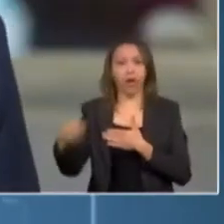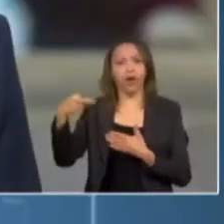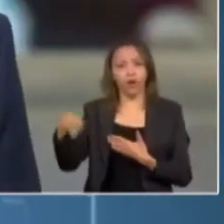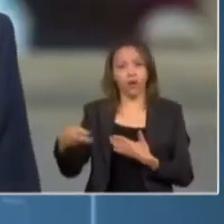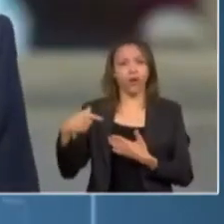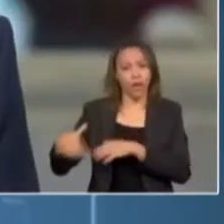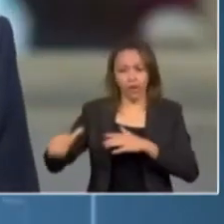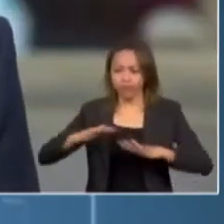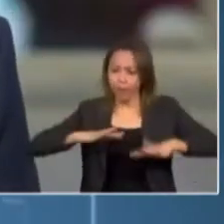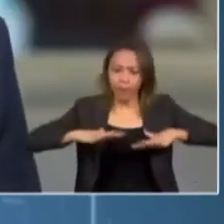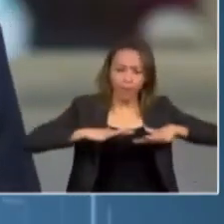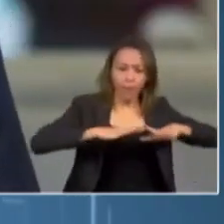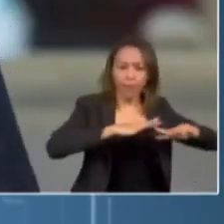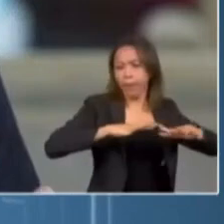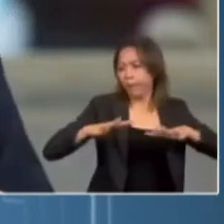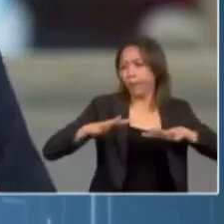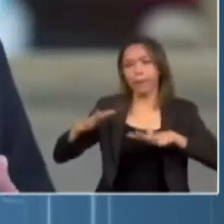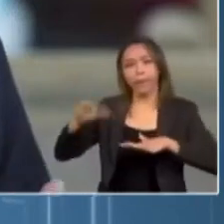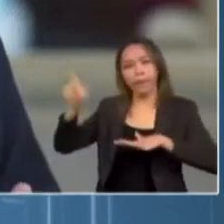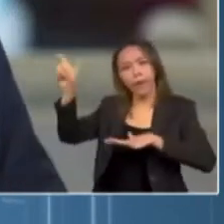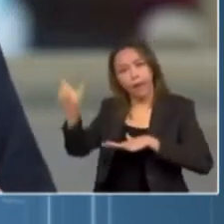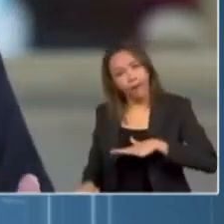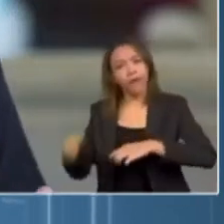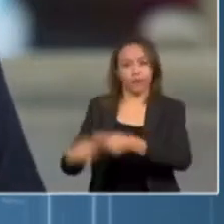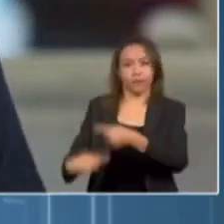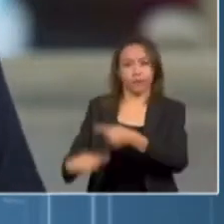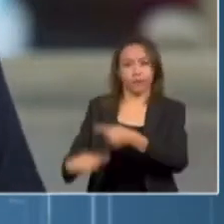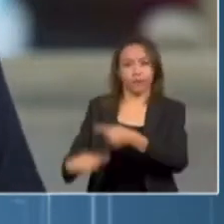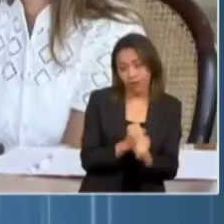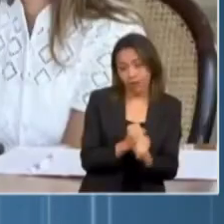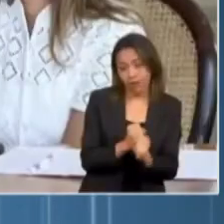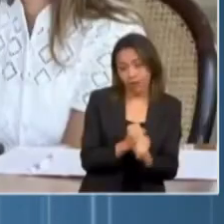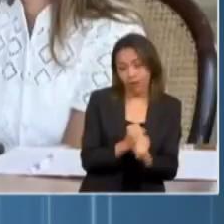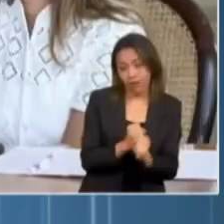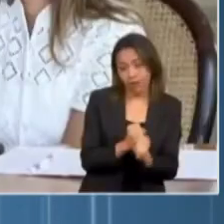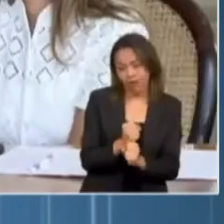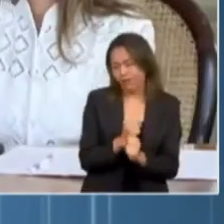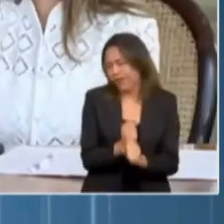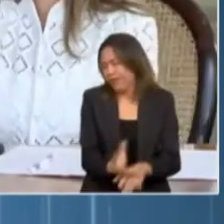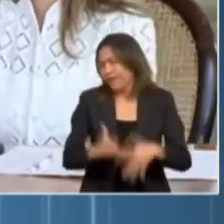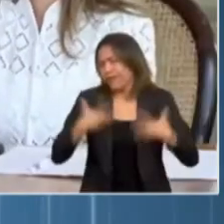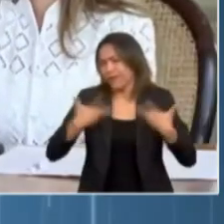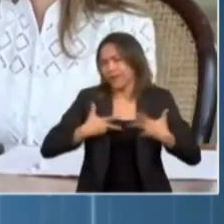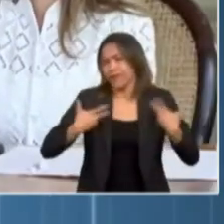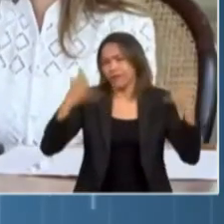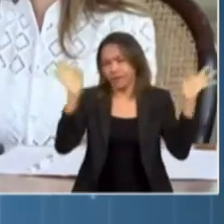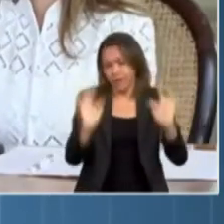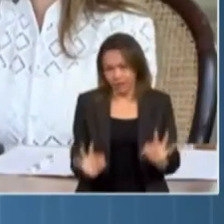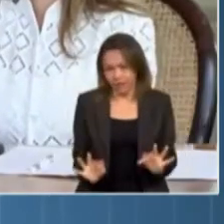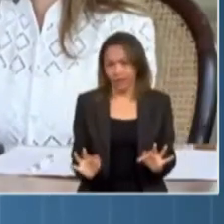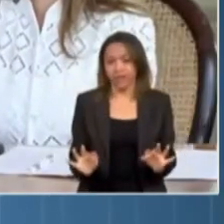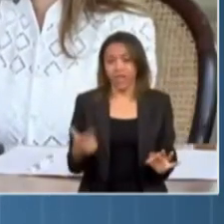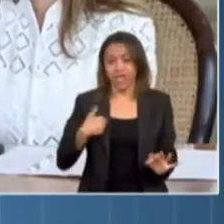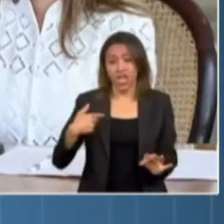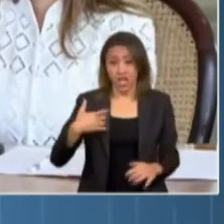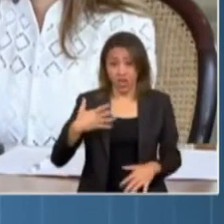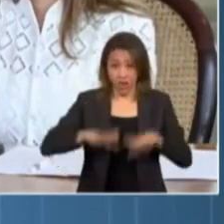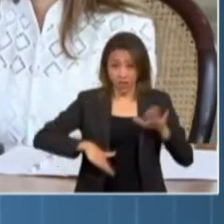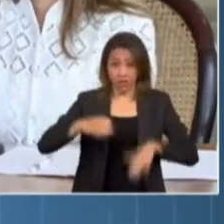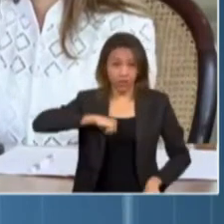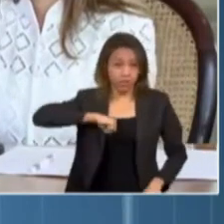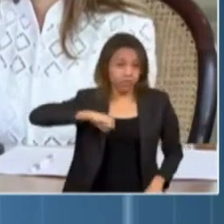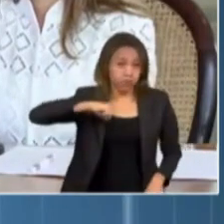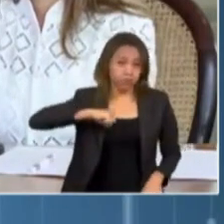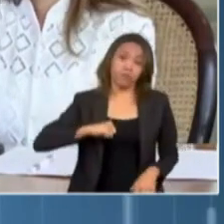quando falam mal da Janja. Aí, Amadeu, ele deu uma cena que já logo em seguida já teve